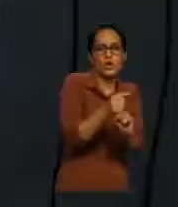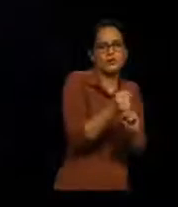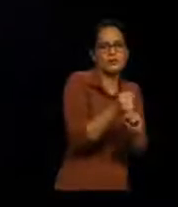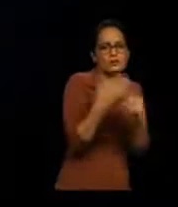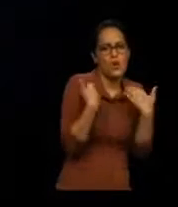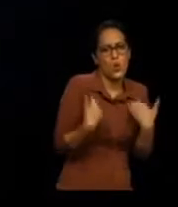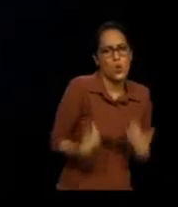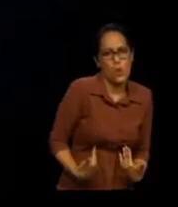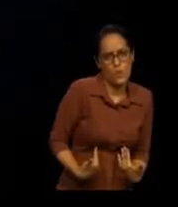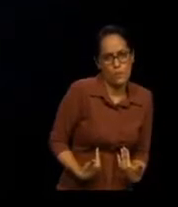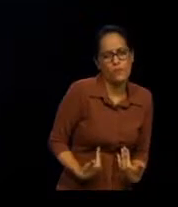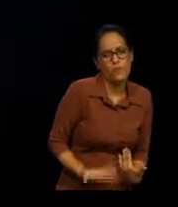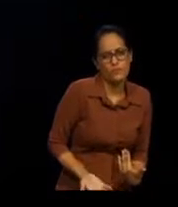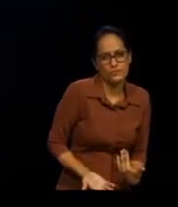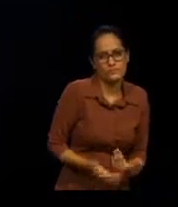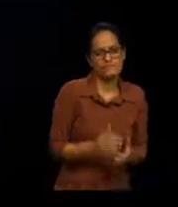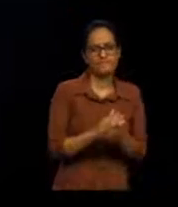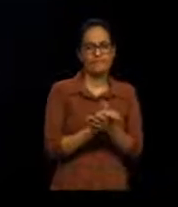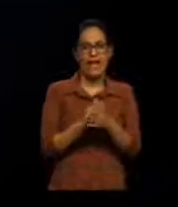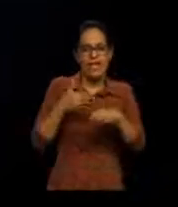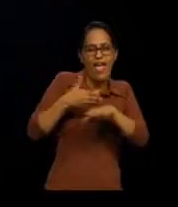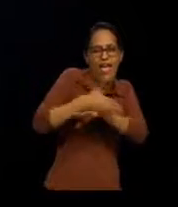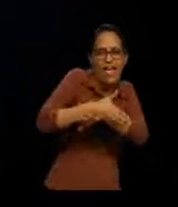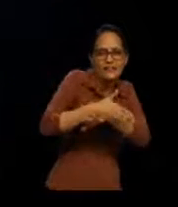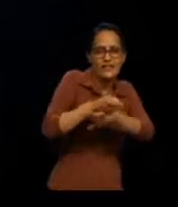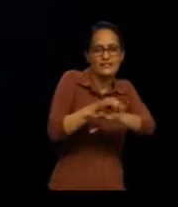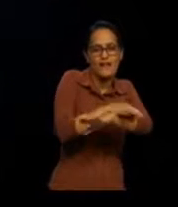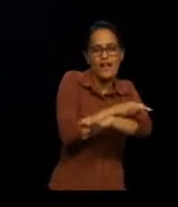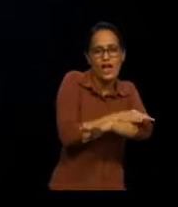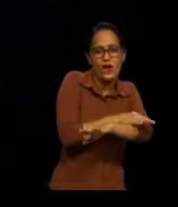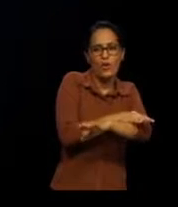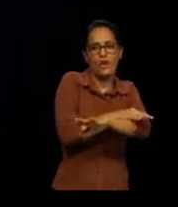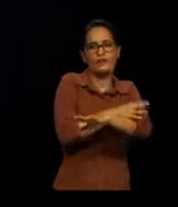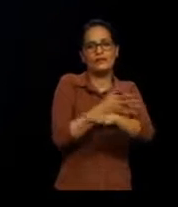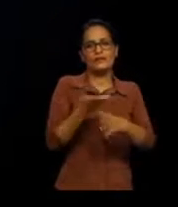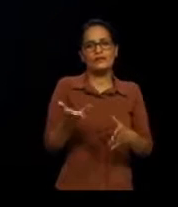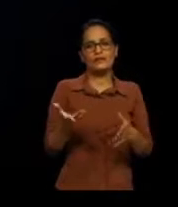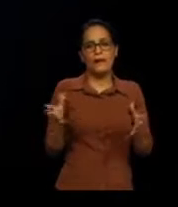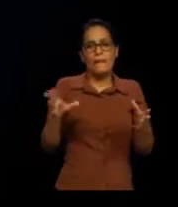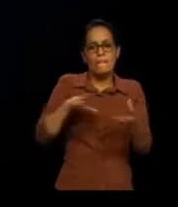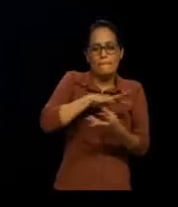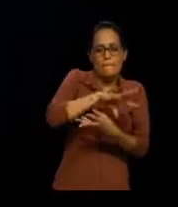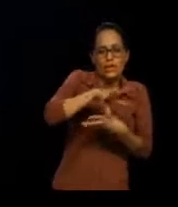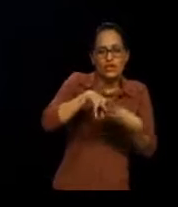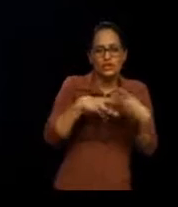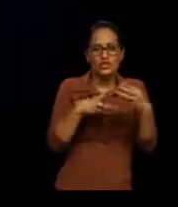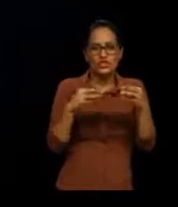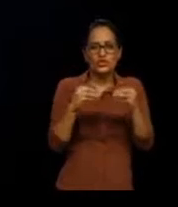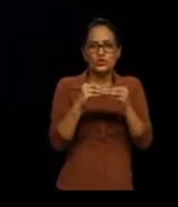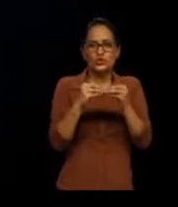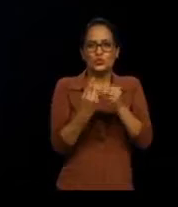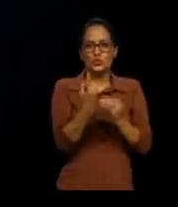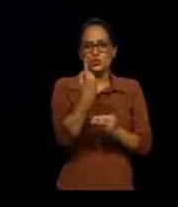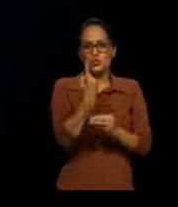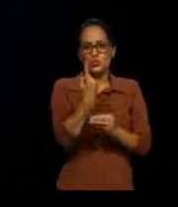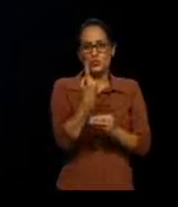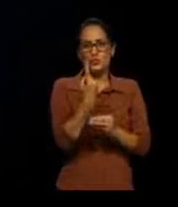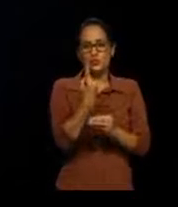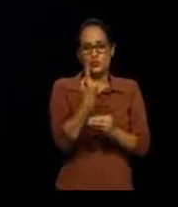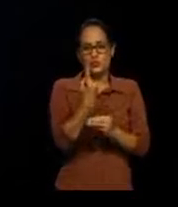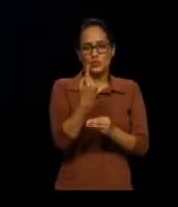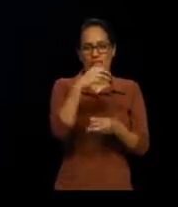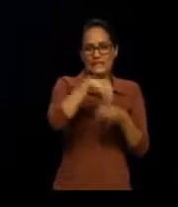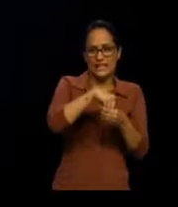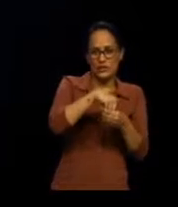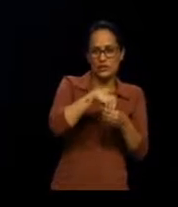imune. Então, entrou, ele vai fundir, então, o envelope viral com a membrana plasmática